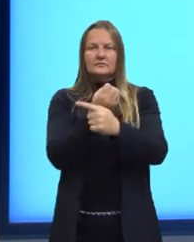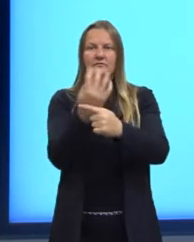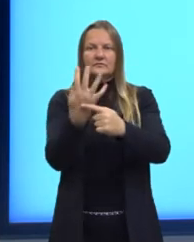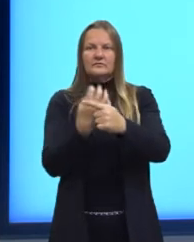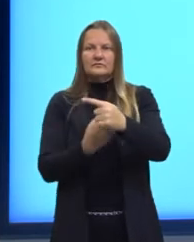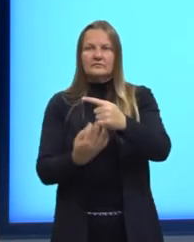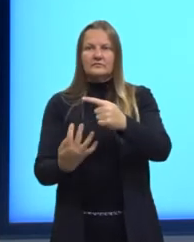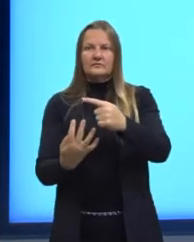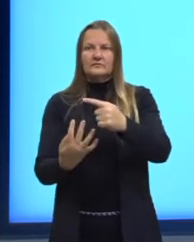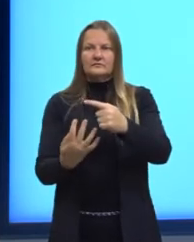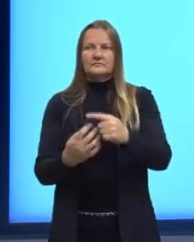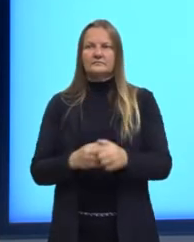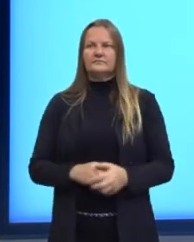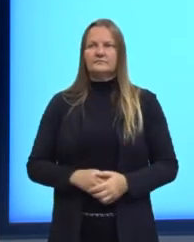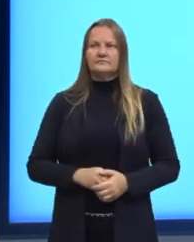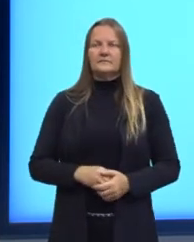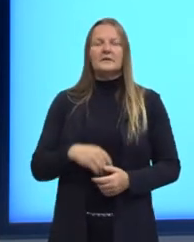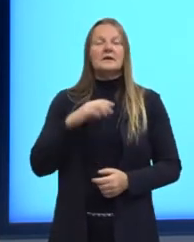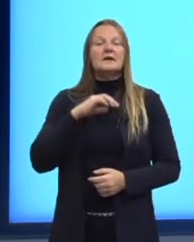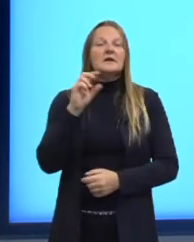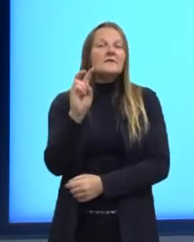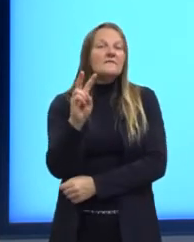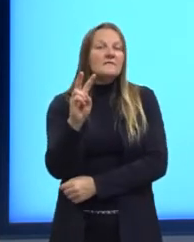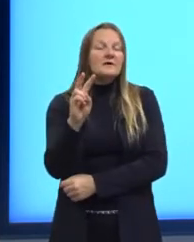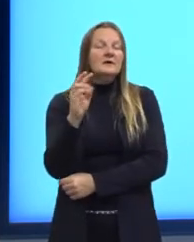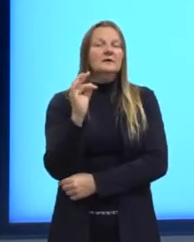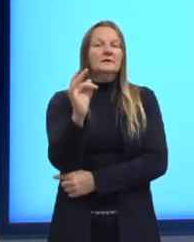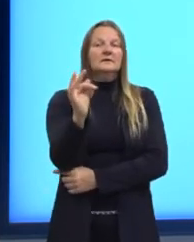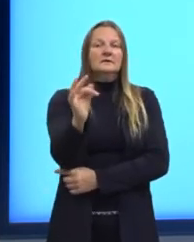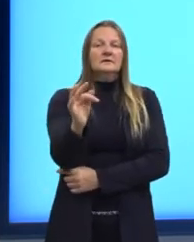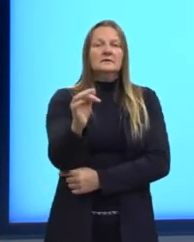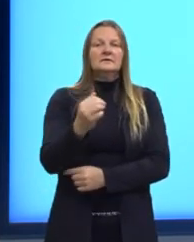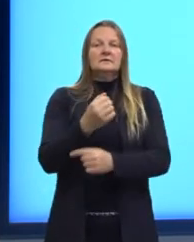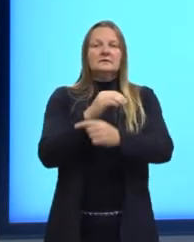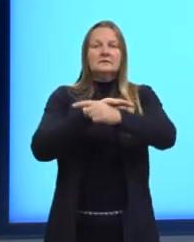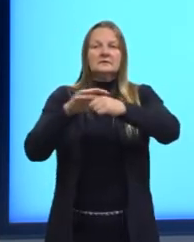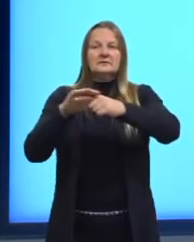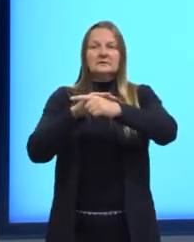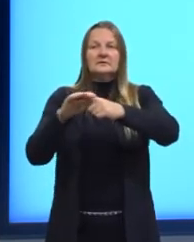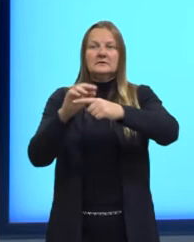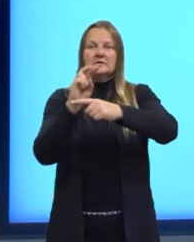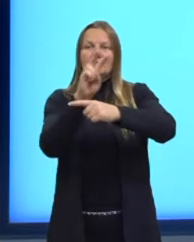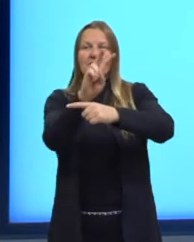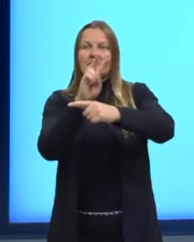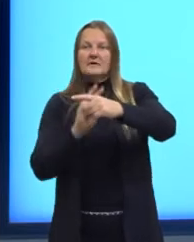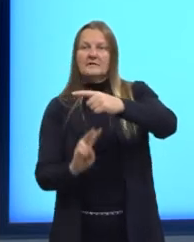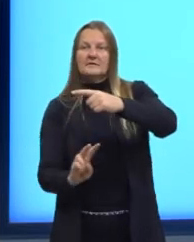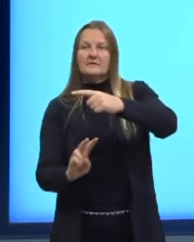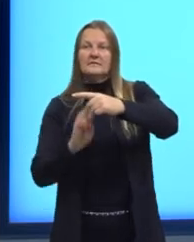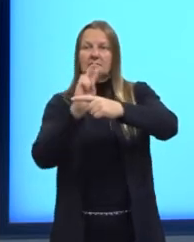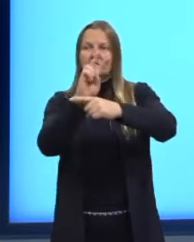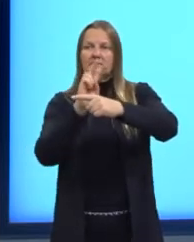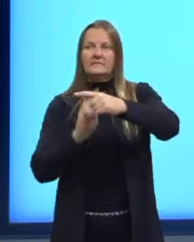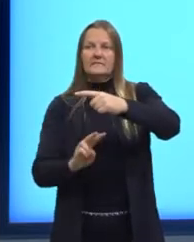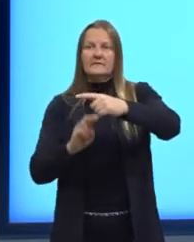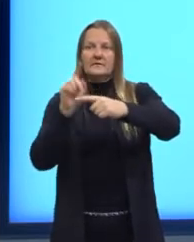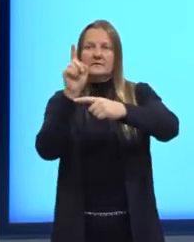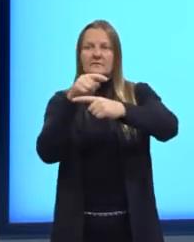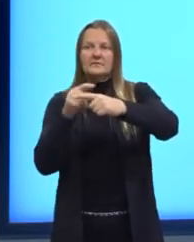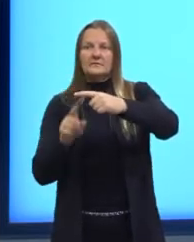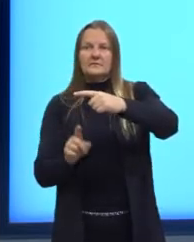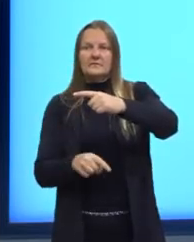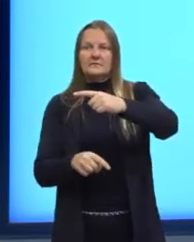mas nós temos o valor futuro né o V no numerador e também no denominador então pode ser